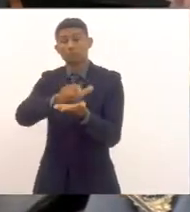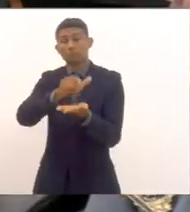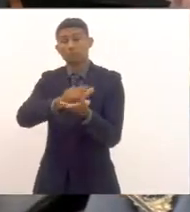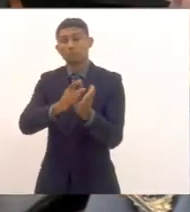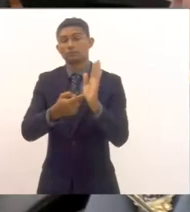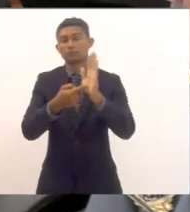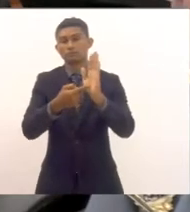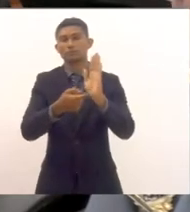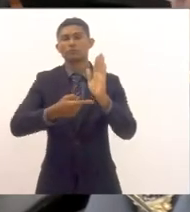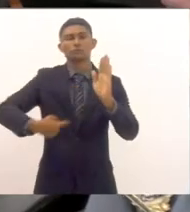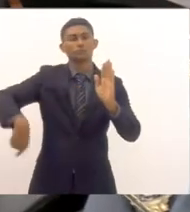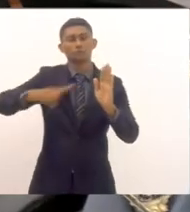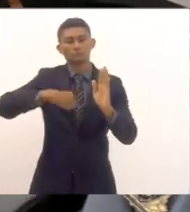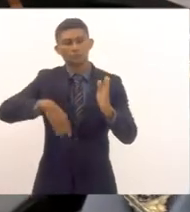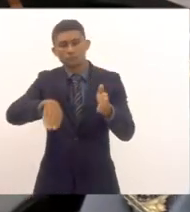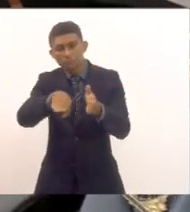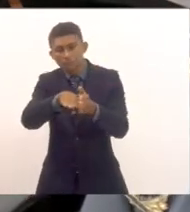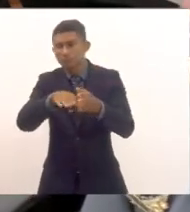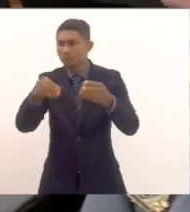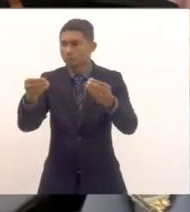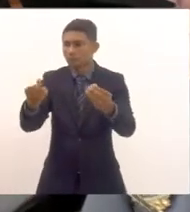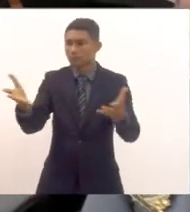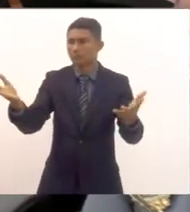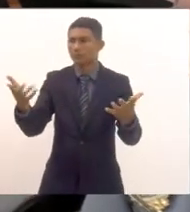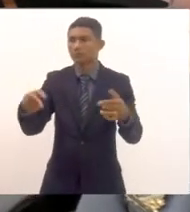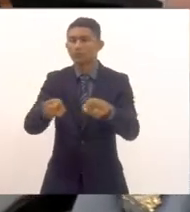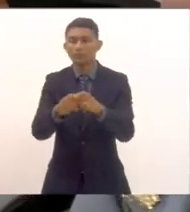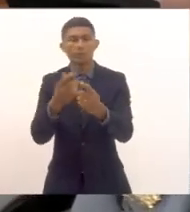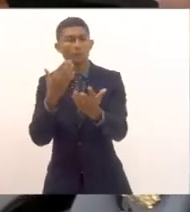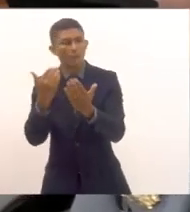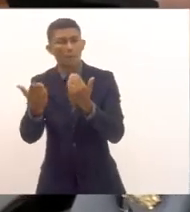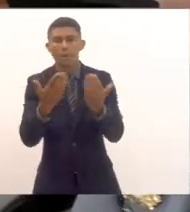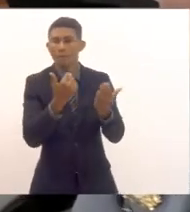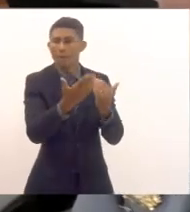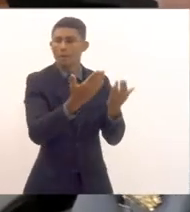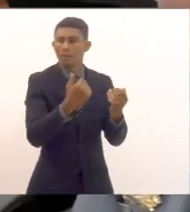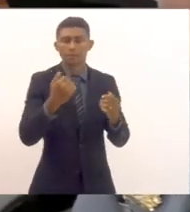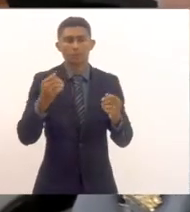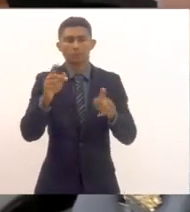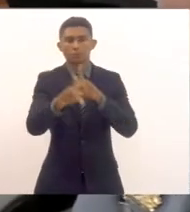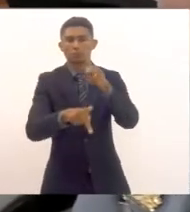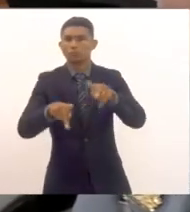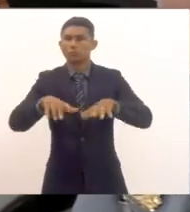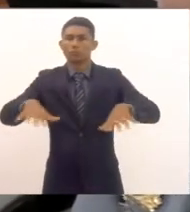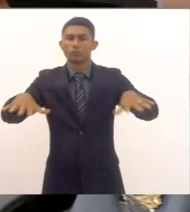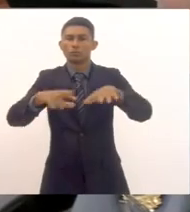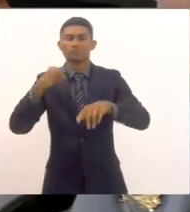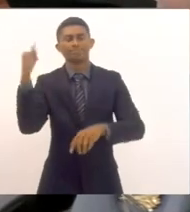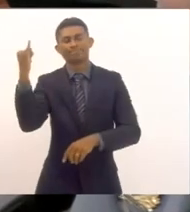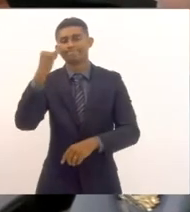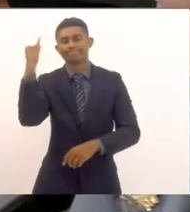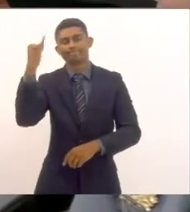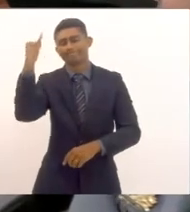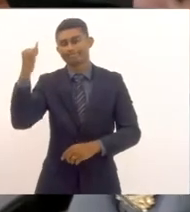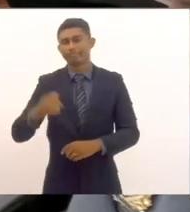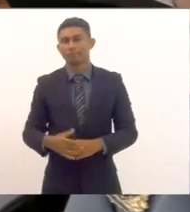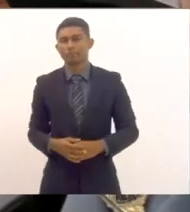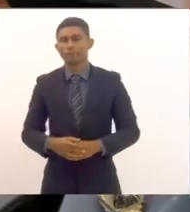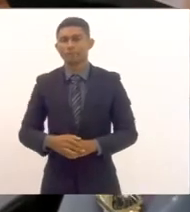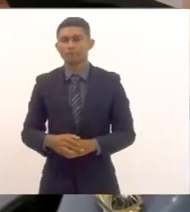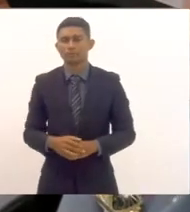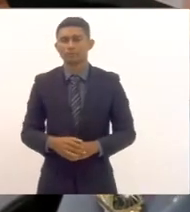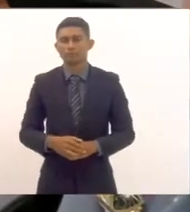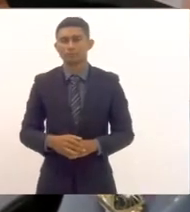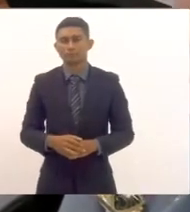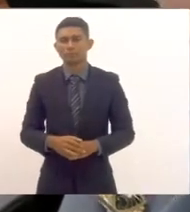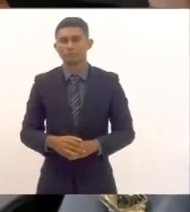quente divulga na estação interage conversa isso também é importante abordagem né da fundada suspeita como eu já havia